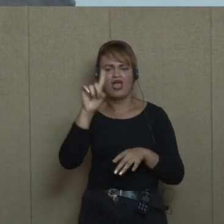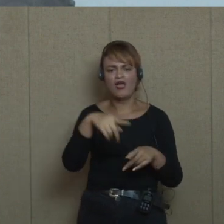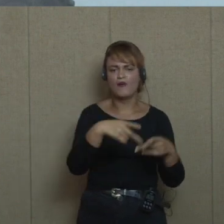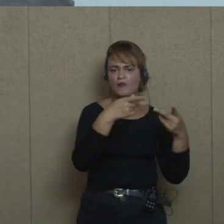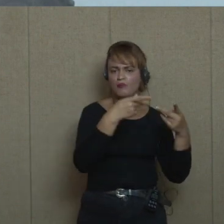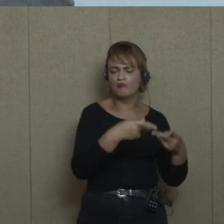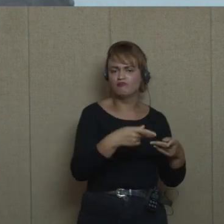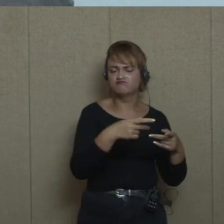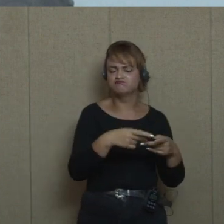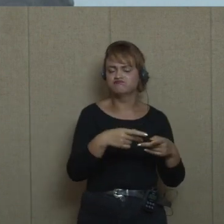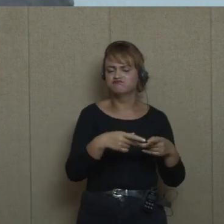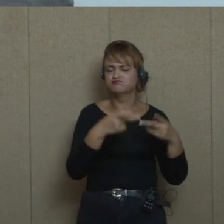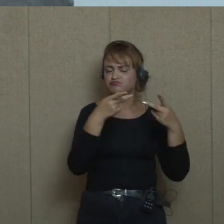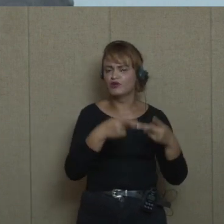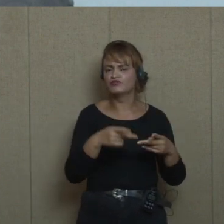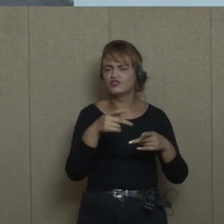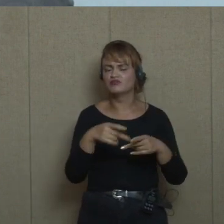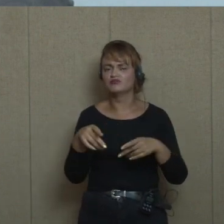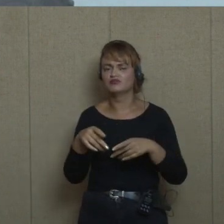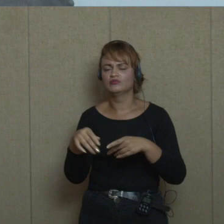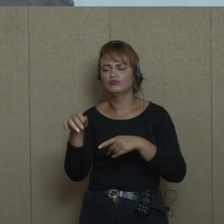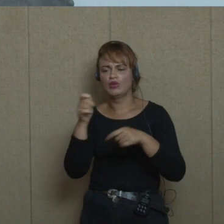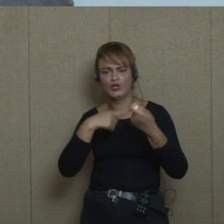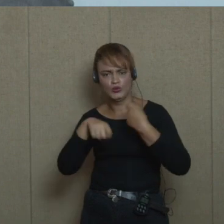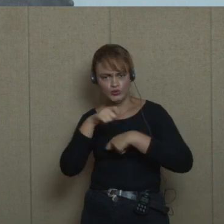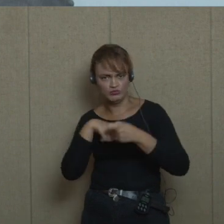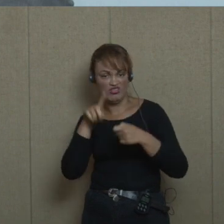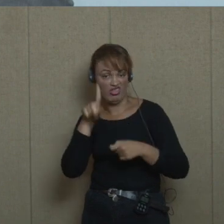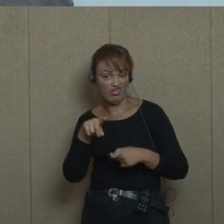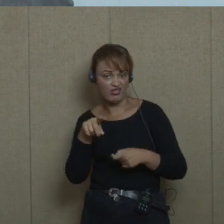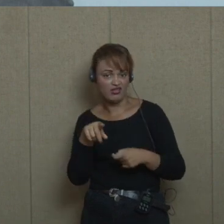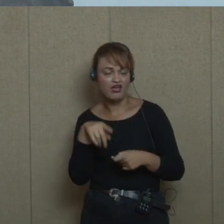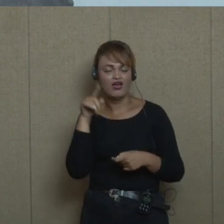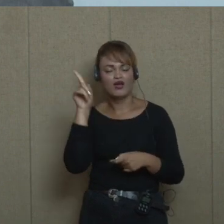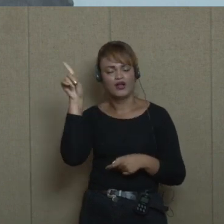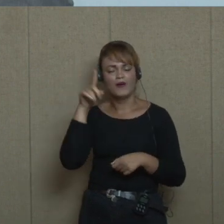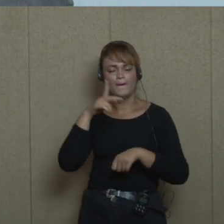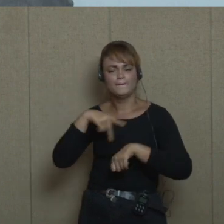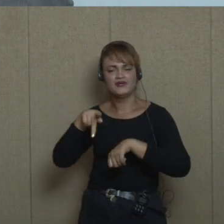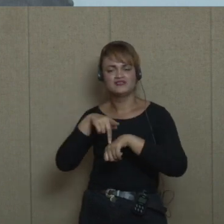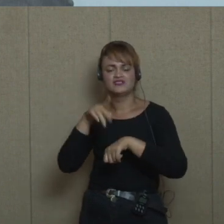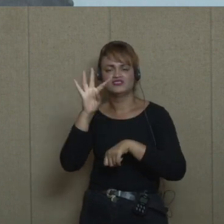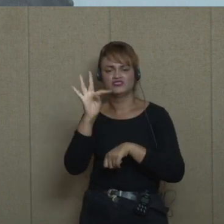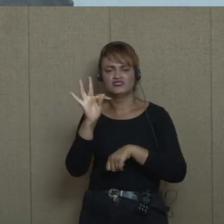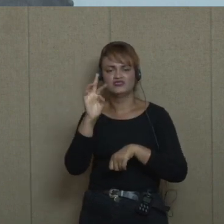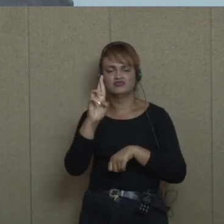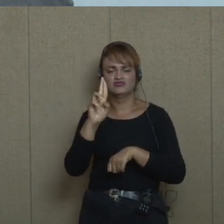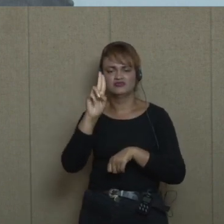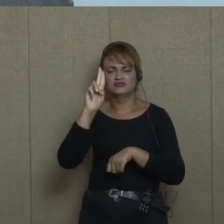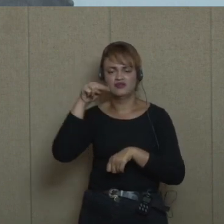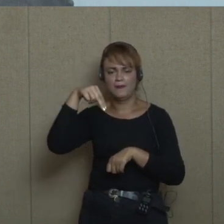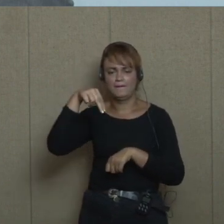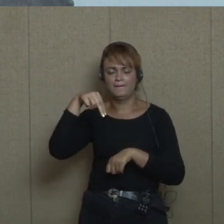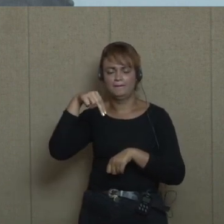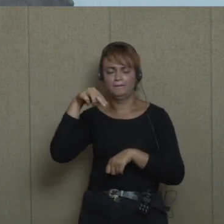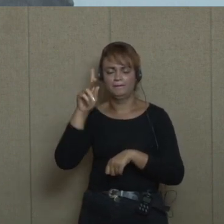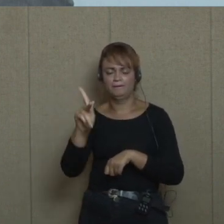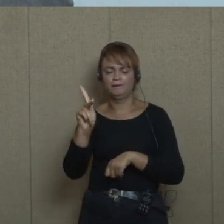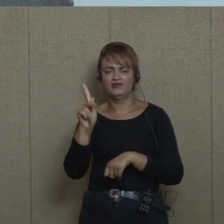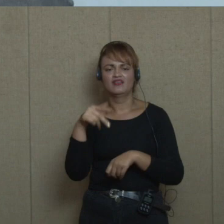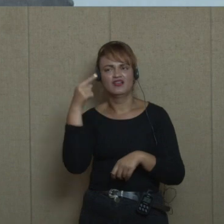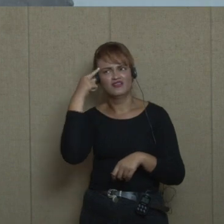econômico? É assim que o Trump entende a União Europeia como um projeto